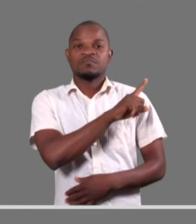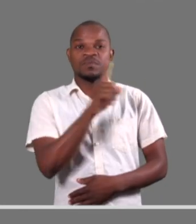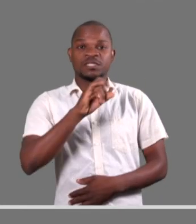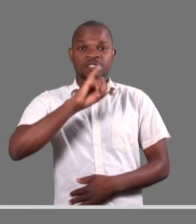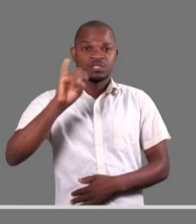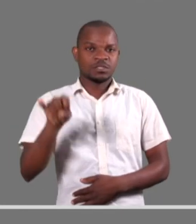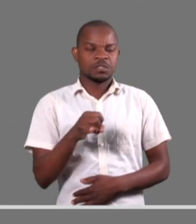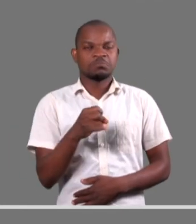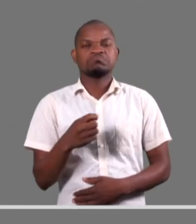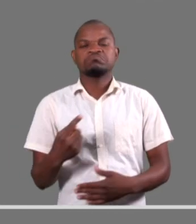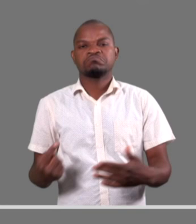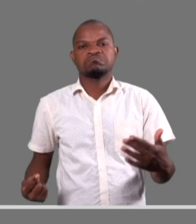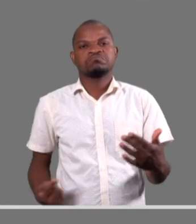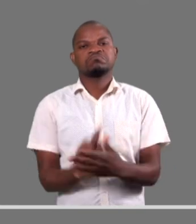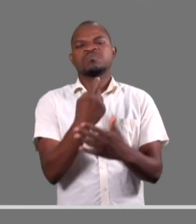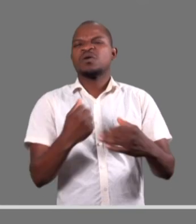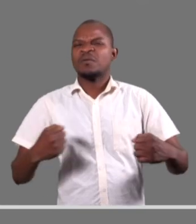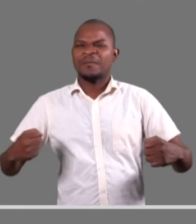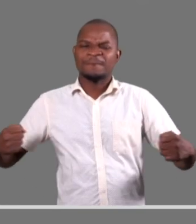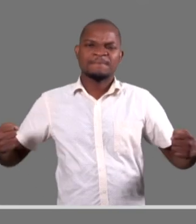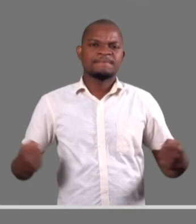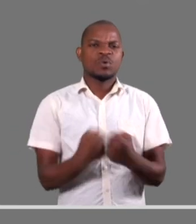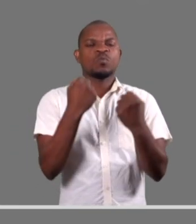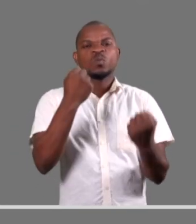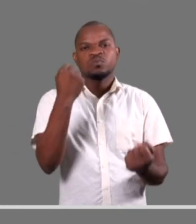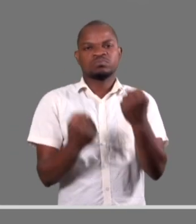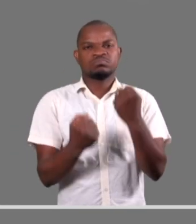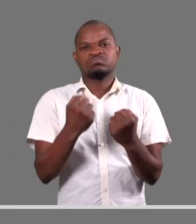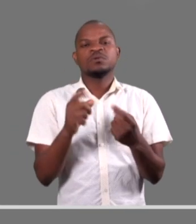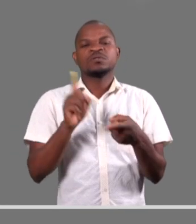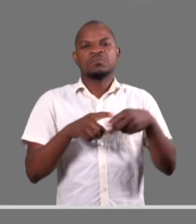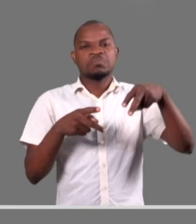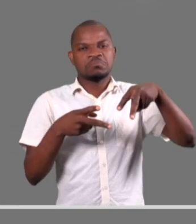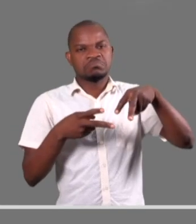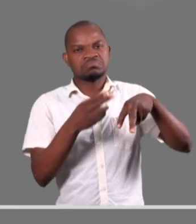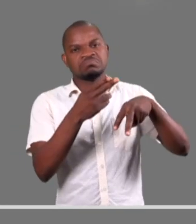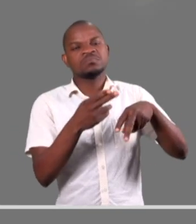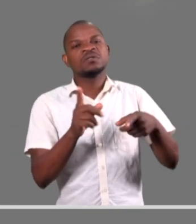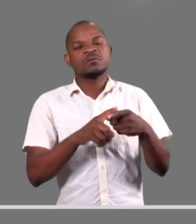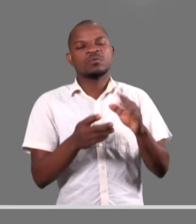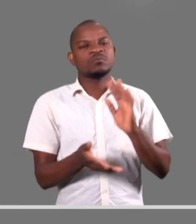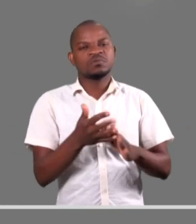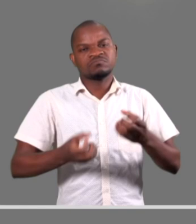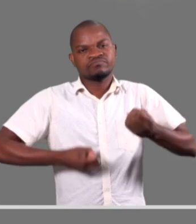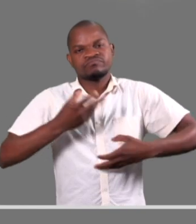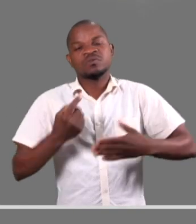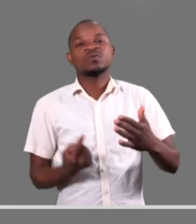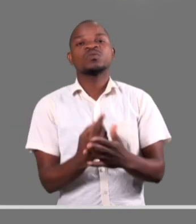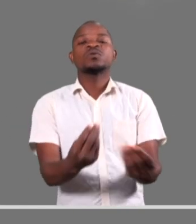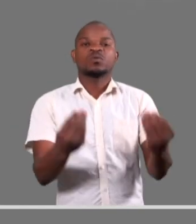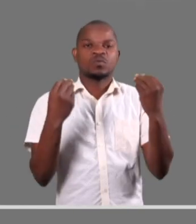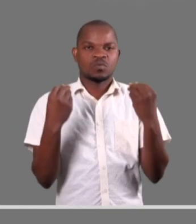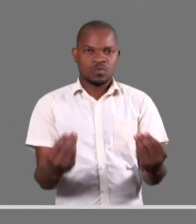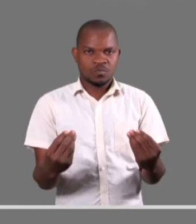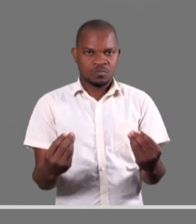sofreu um acidente que lhe deixou sem um dos membros inferiores. Ela lembra como tudo aconteceu.